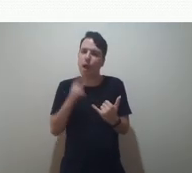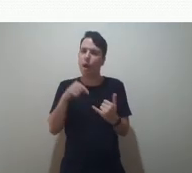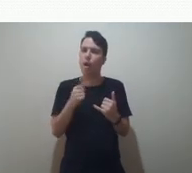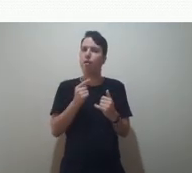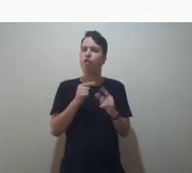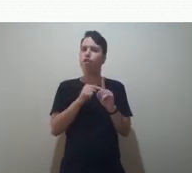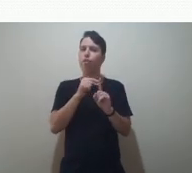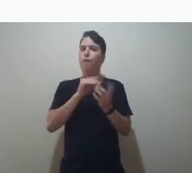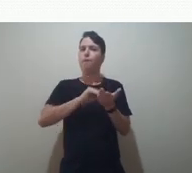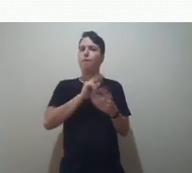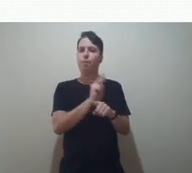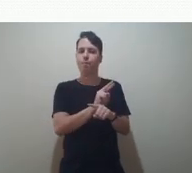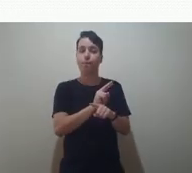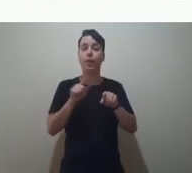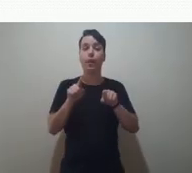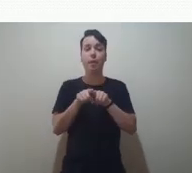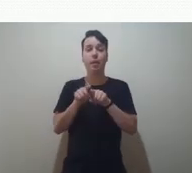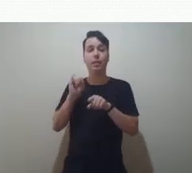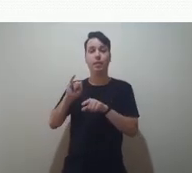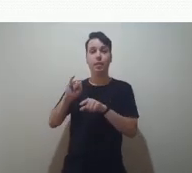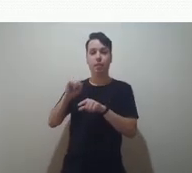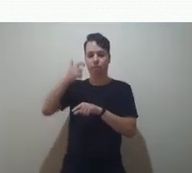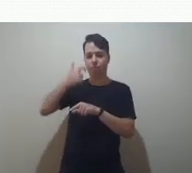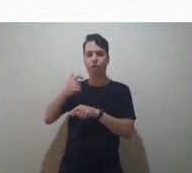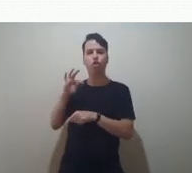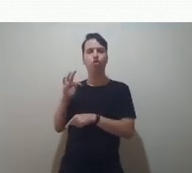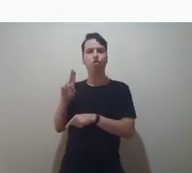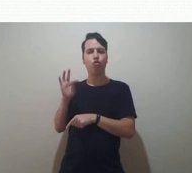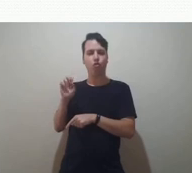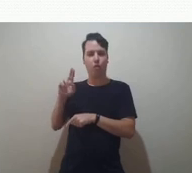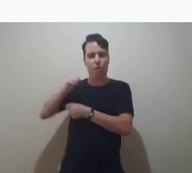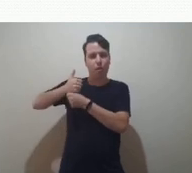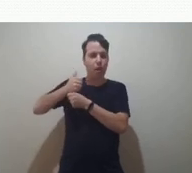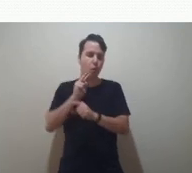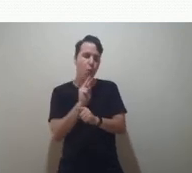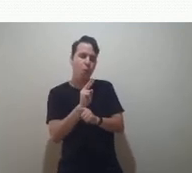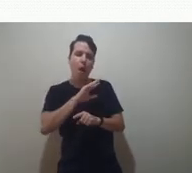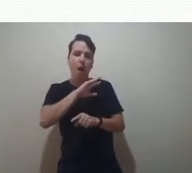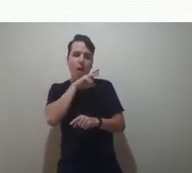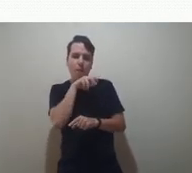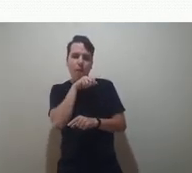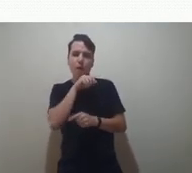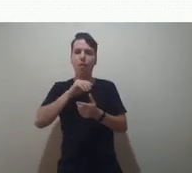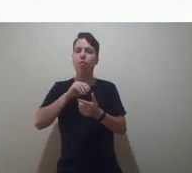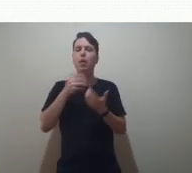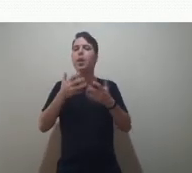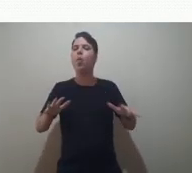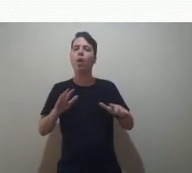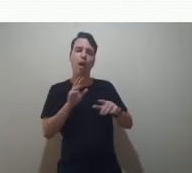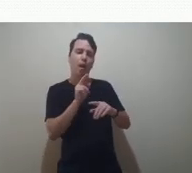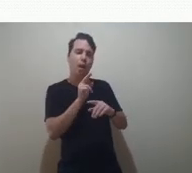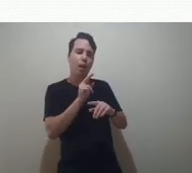muito magros. Se o tutor se recusa, né, no tratamento para alívio